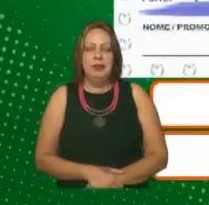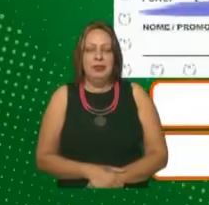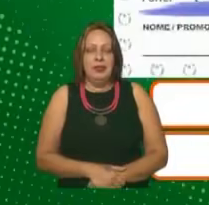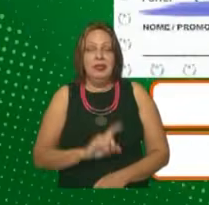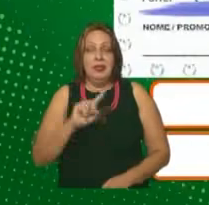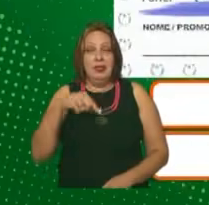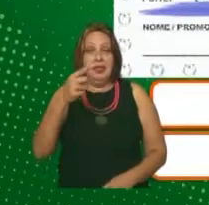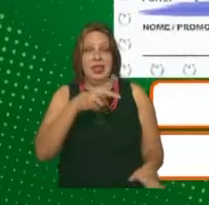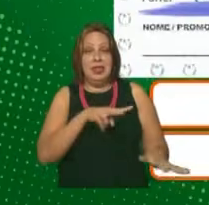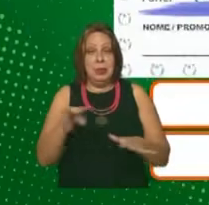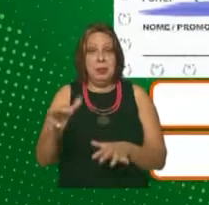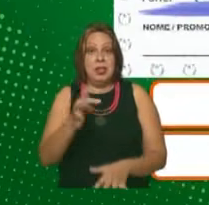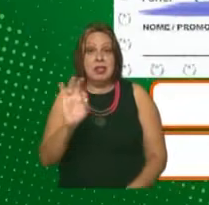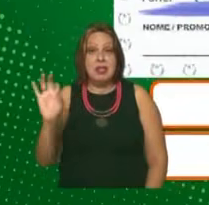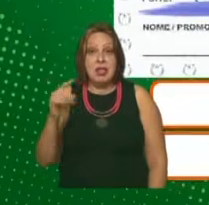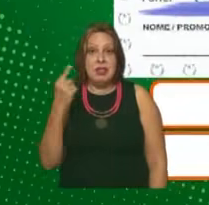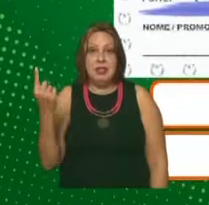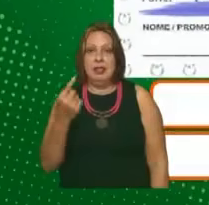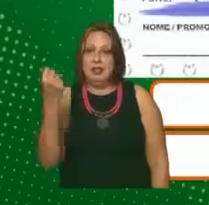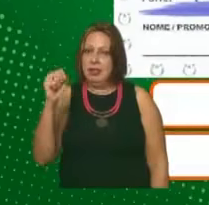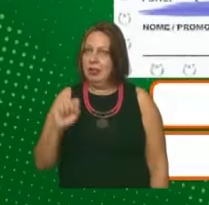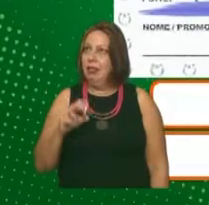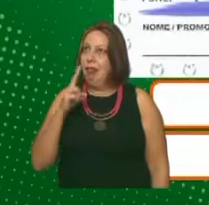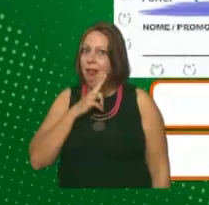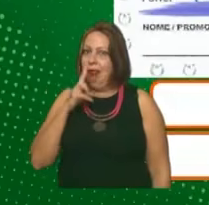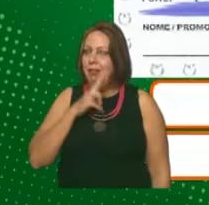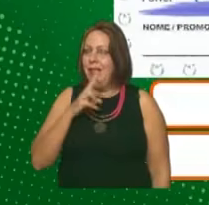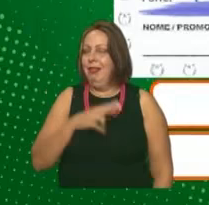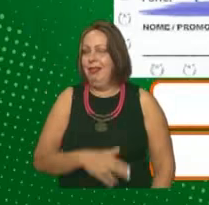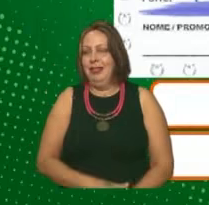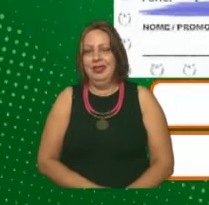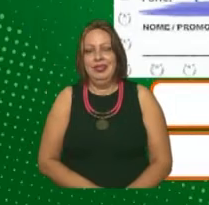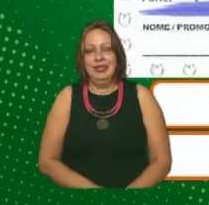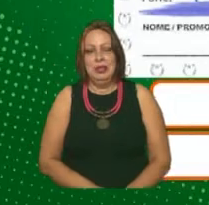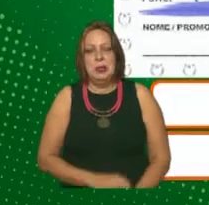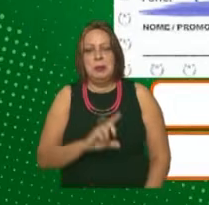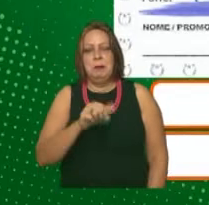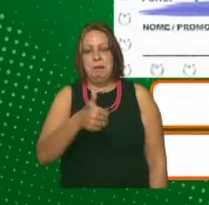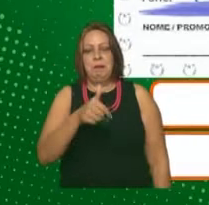100 no próximo domingo. Você imagina, tá? Certificado de número